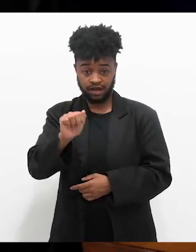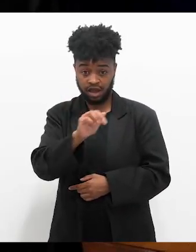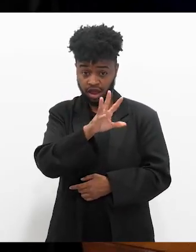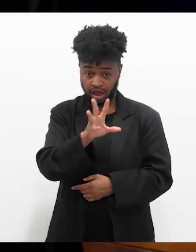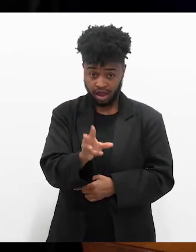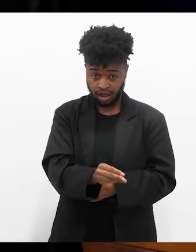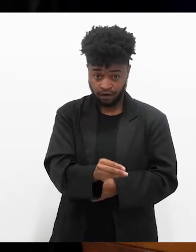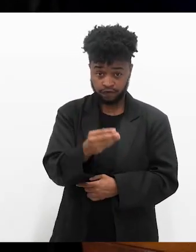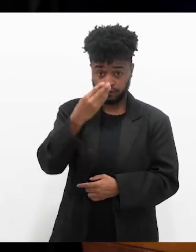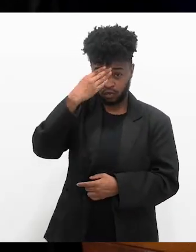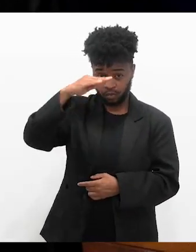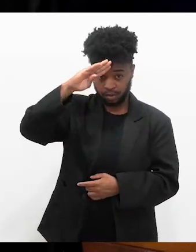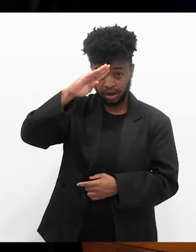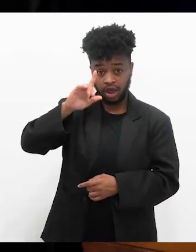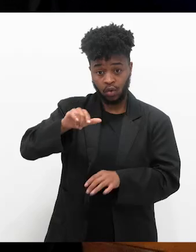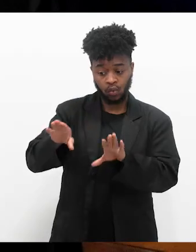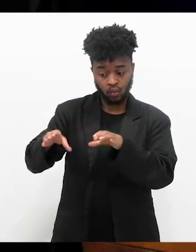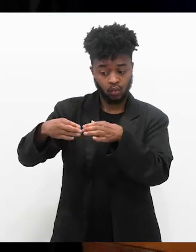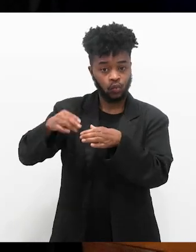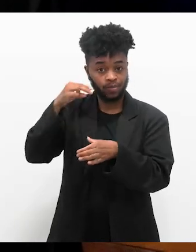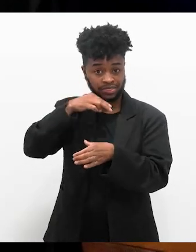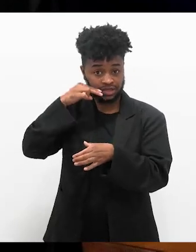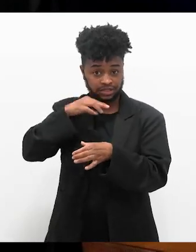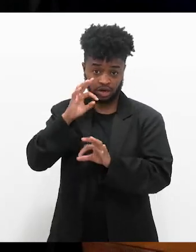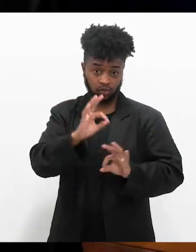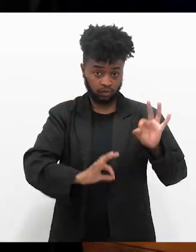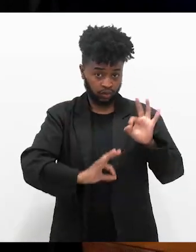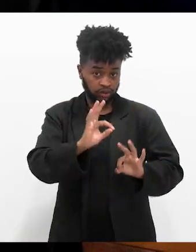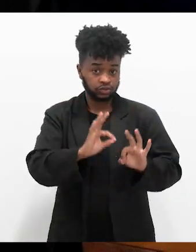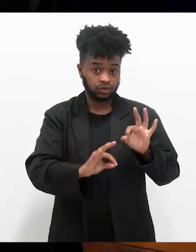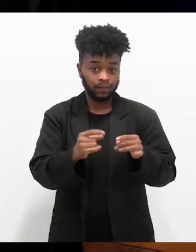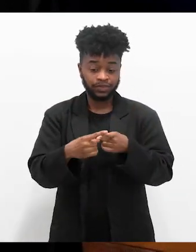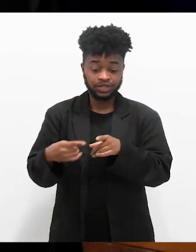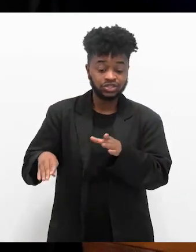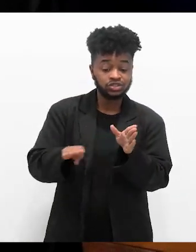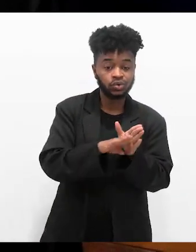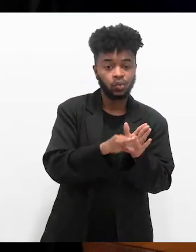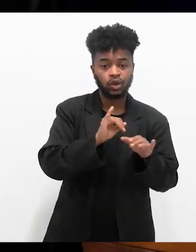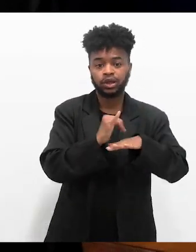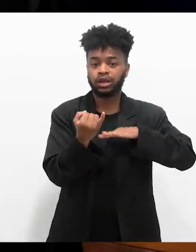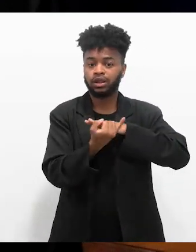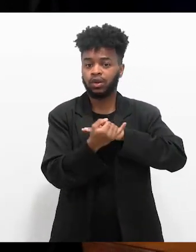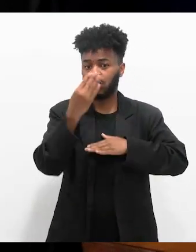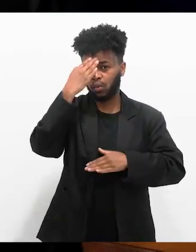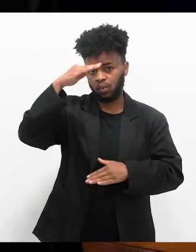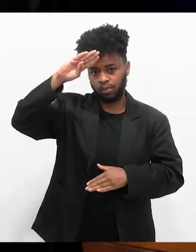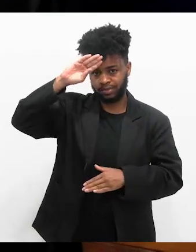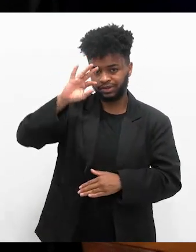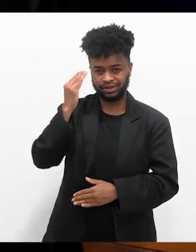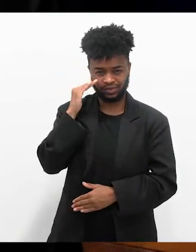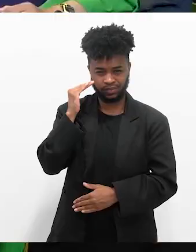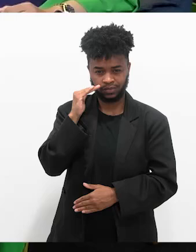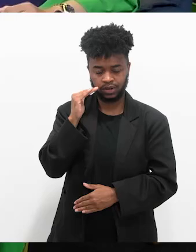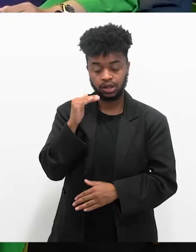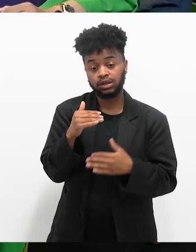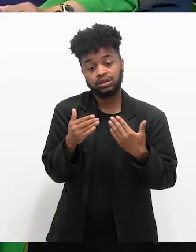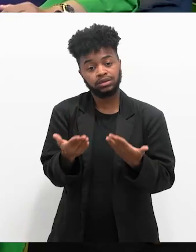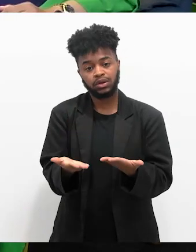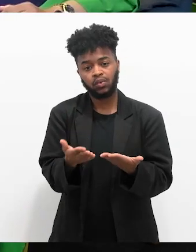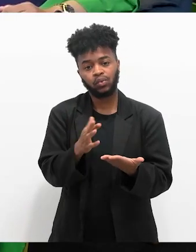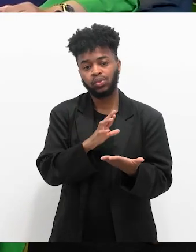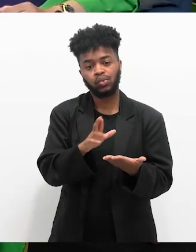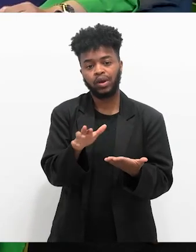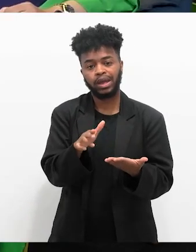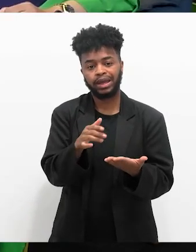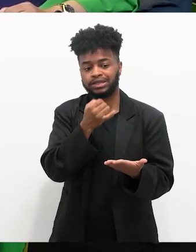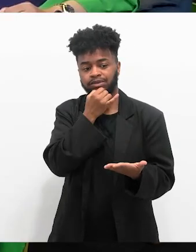composto dos nigerianos. Ele é composto pelos babalaôs nigerianos que chegaram à ilha de Cuba. Ah, sim. Entende? Então não